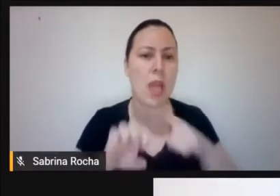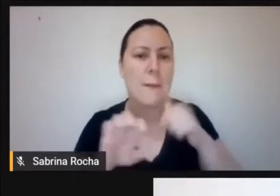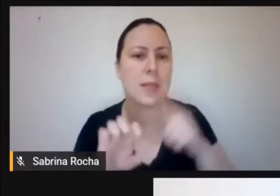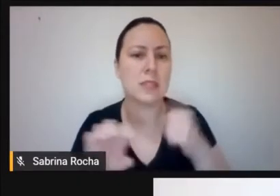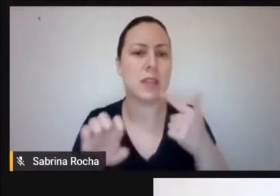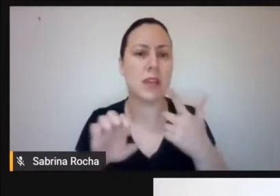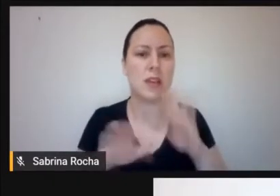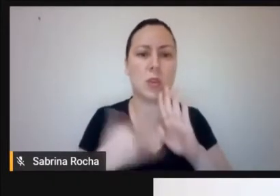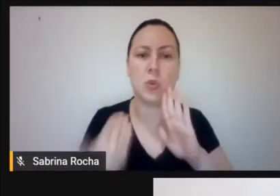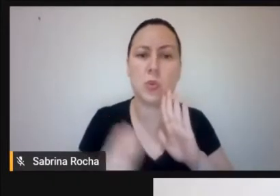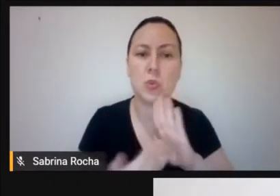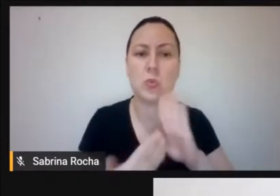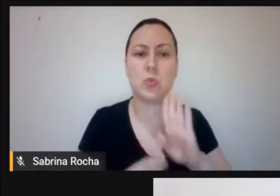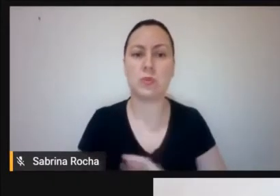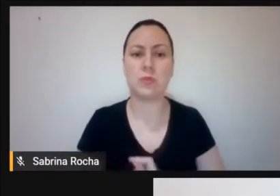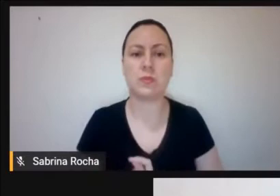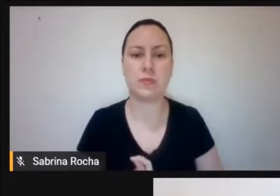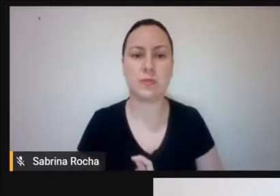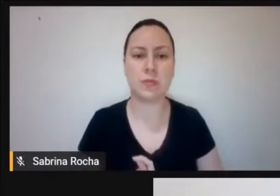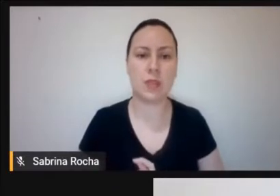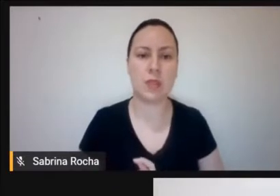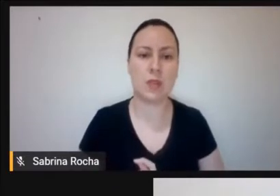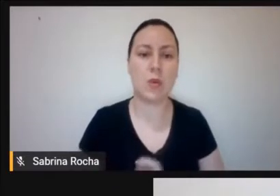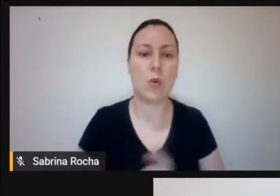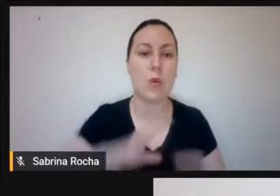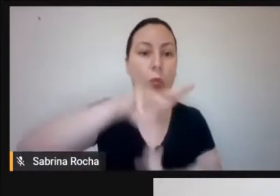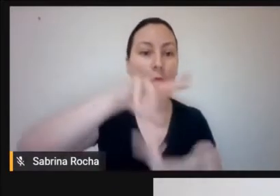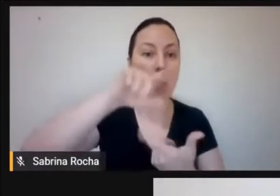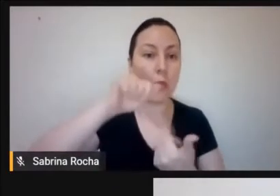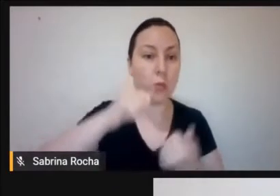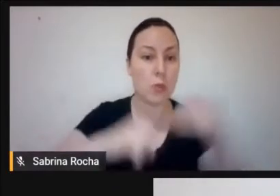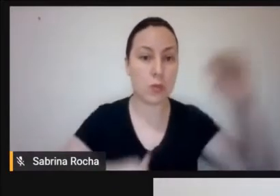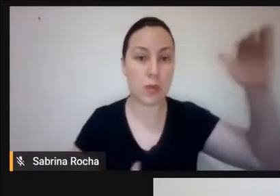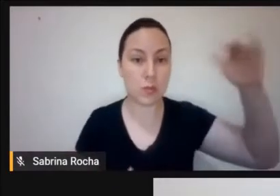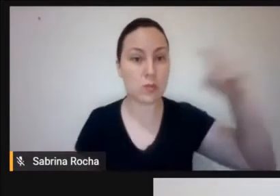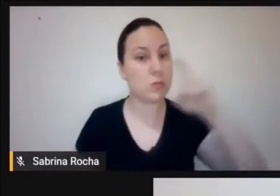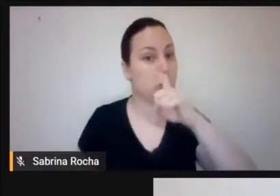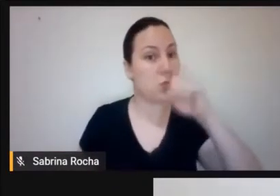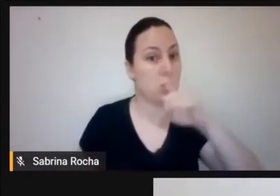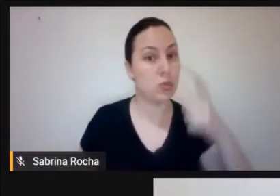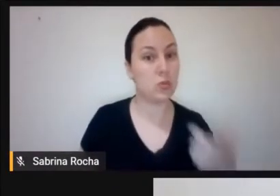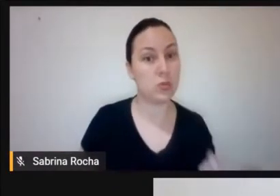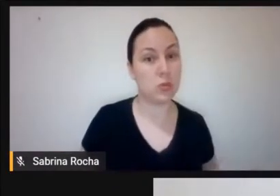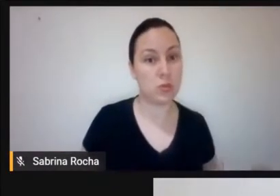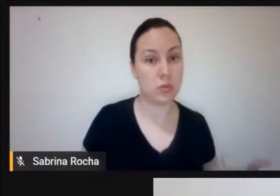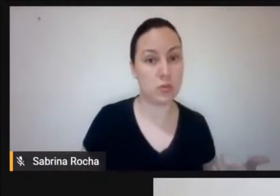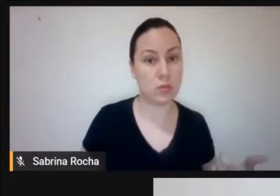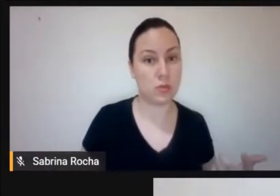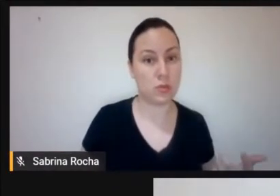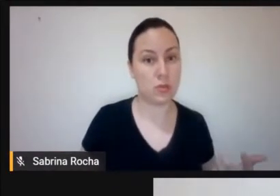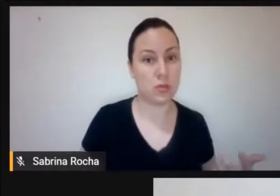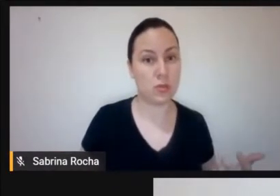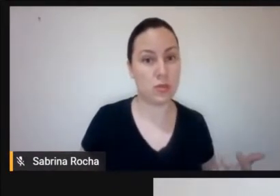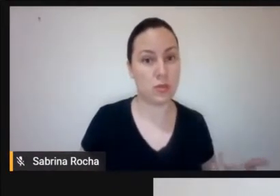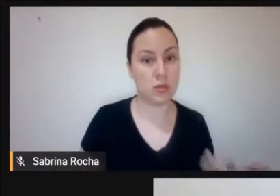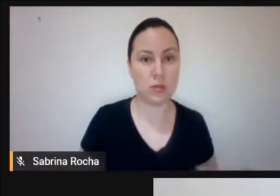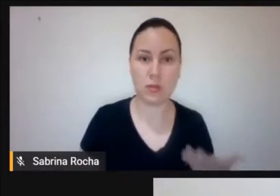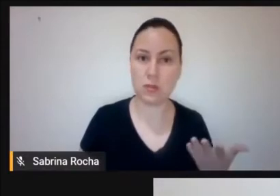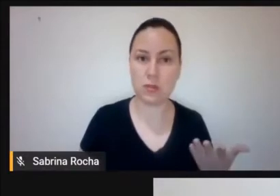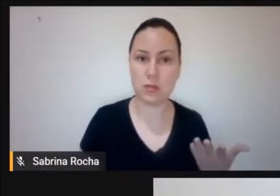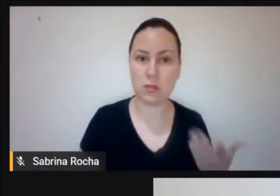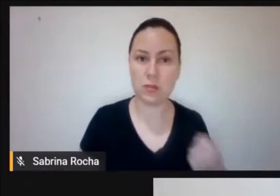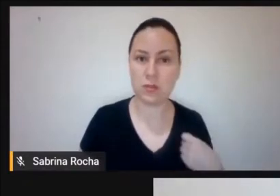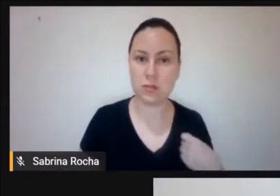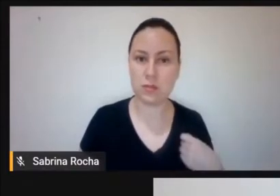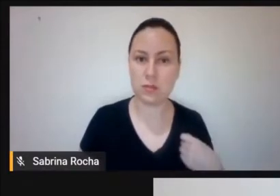Davos. Eles disseram: o mundo dos adultos é mentiroso, vocês mentiram para nós, da nossa geração. Ora, se eles estão o